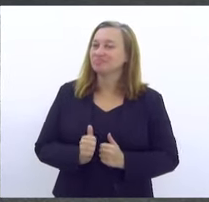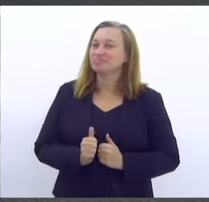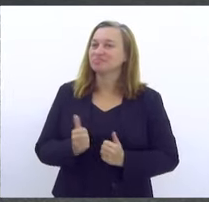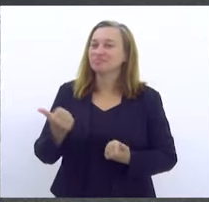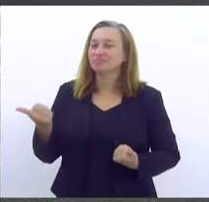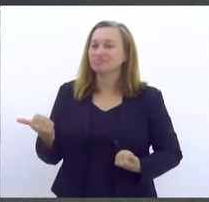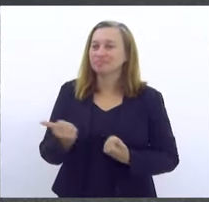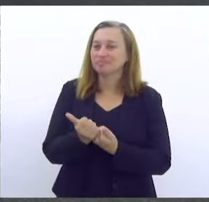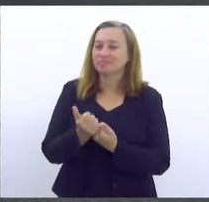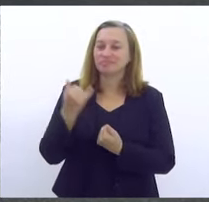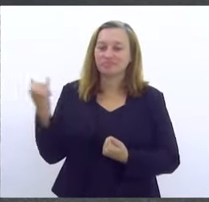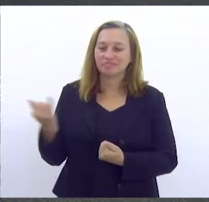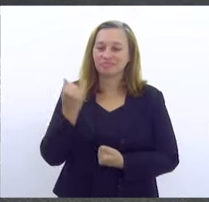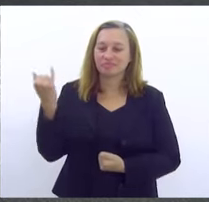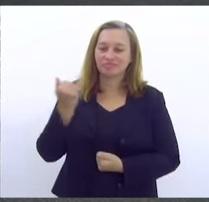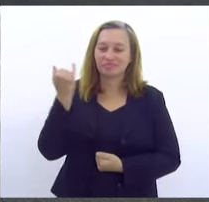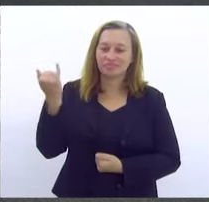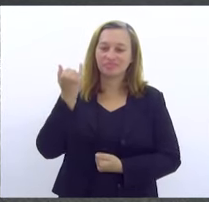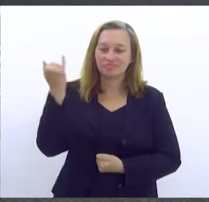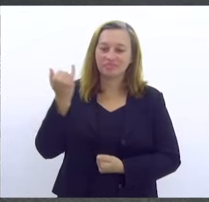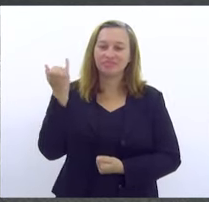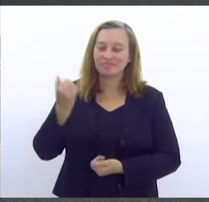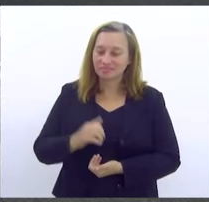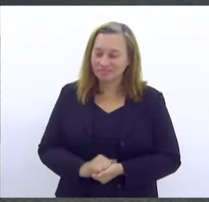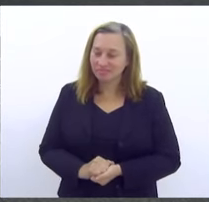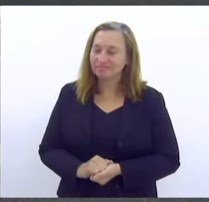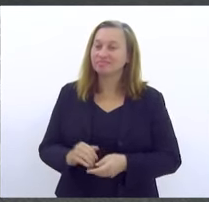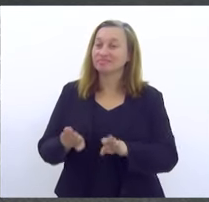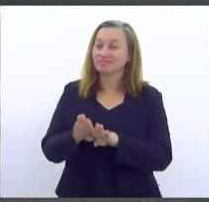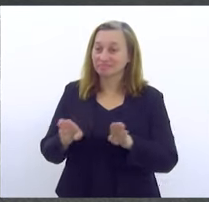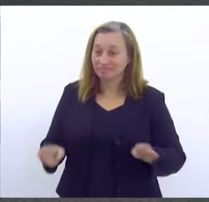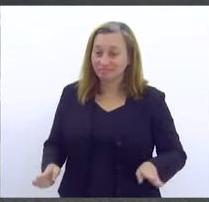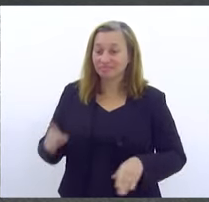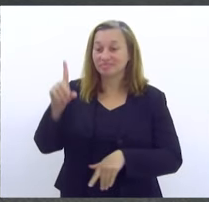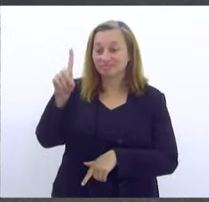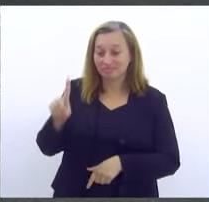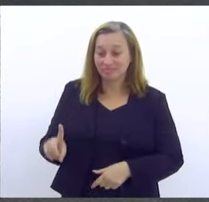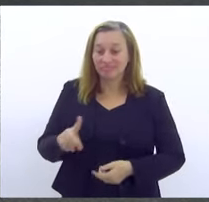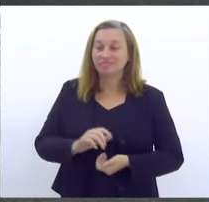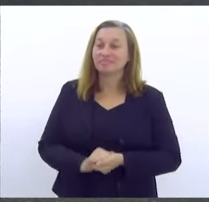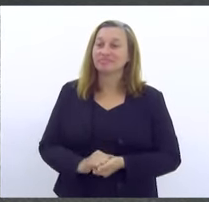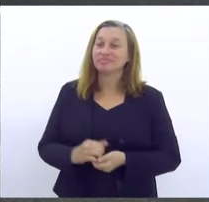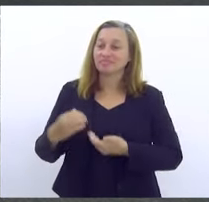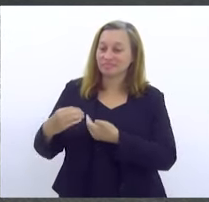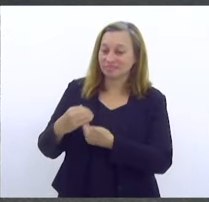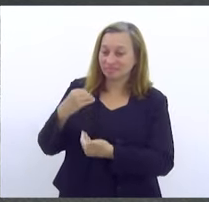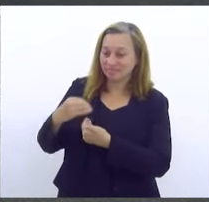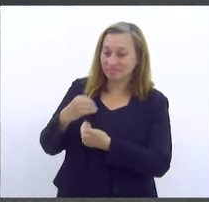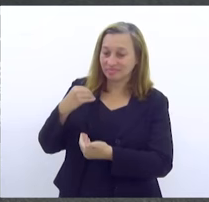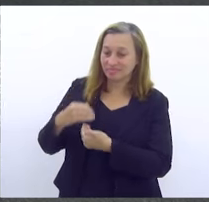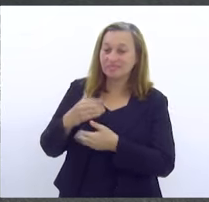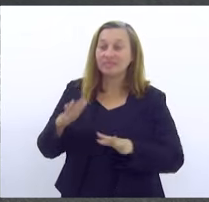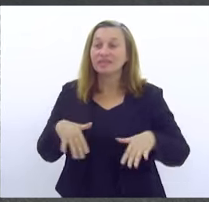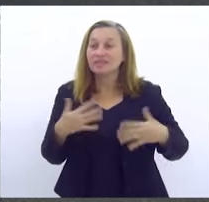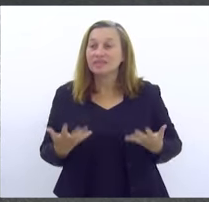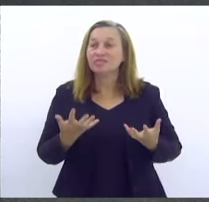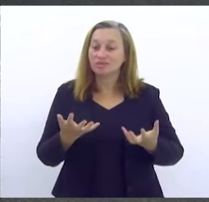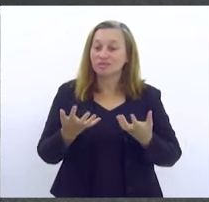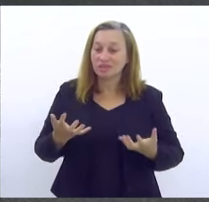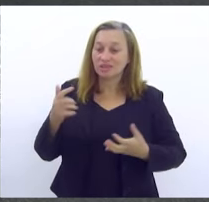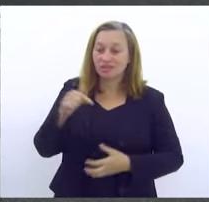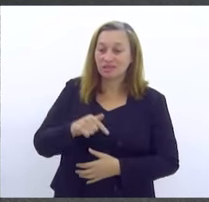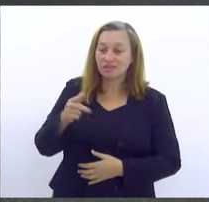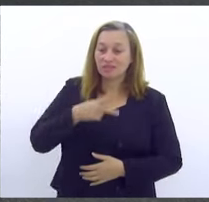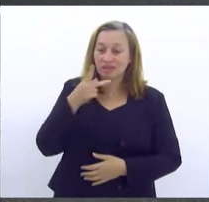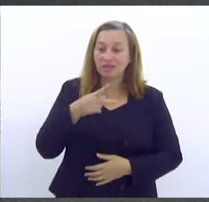importantíssimo dessa mesa diretora, nos orientando. Então, eu quero aqui dizer